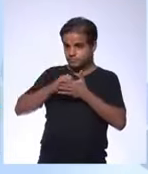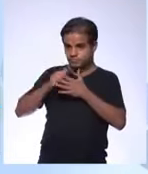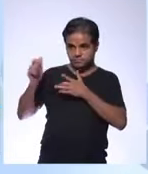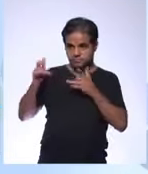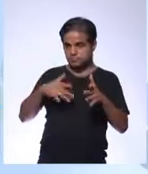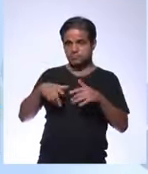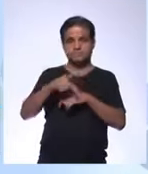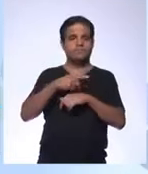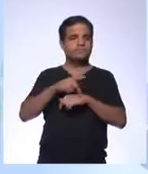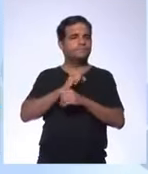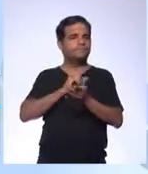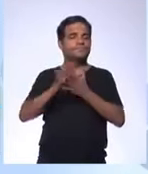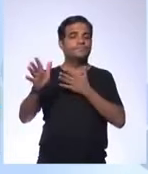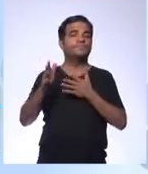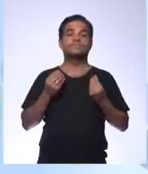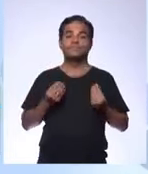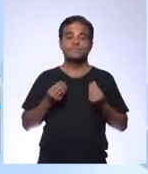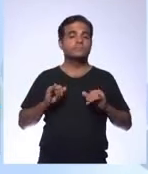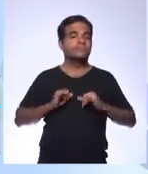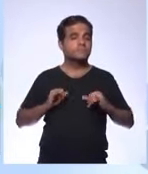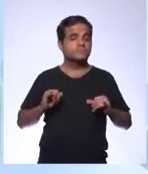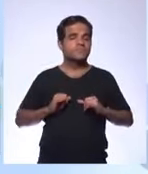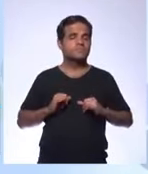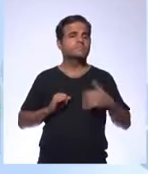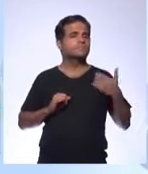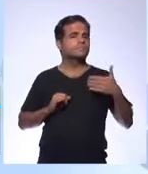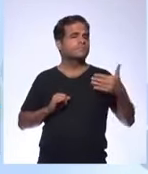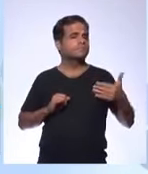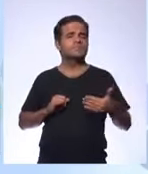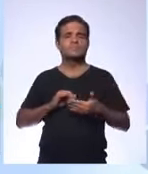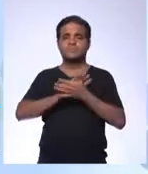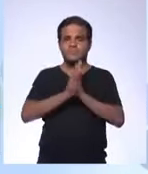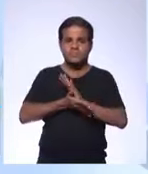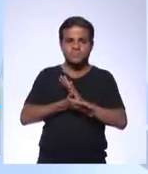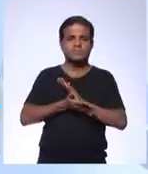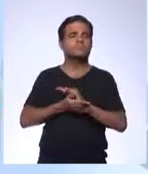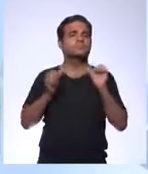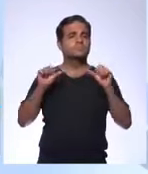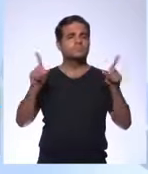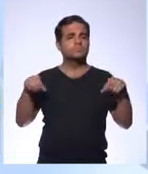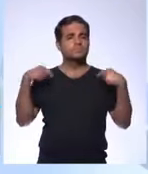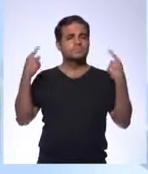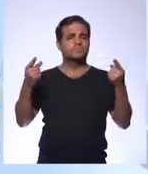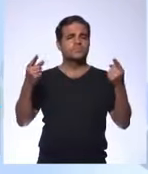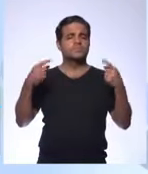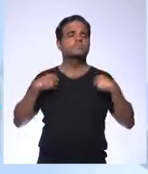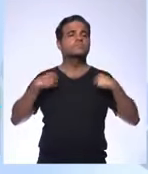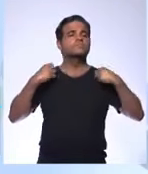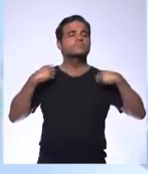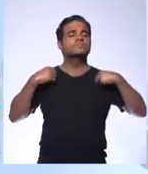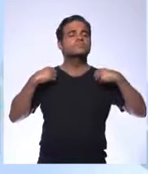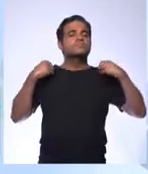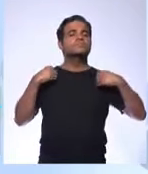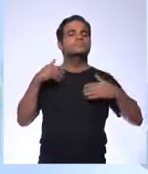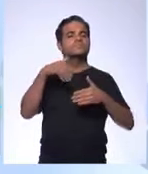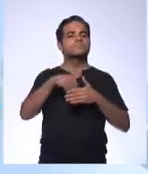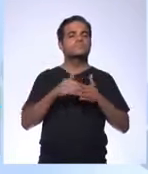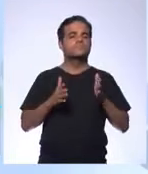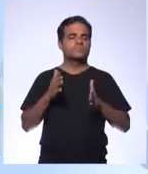deixar o país para não sofrer maiores ali sanções, né, dentro desse regime,